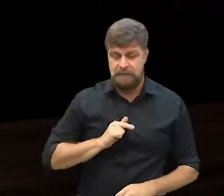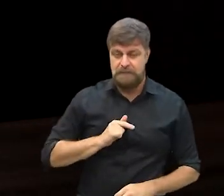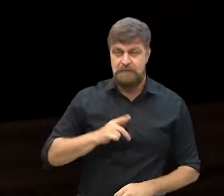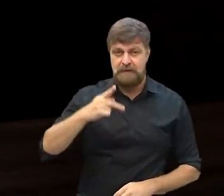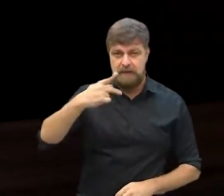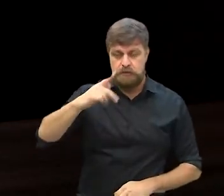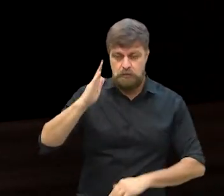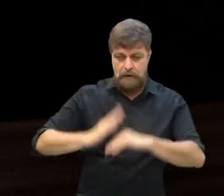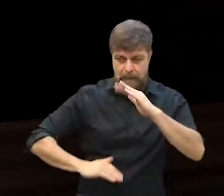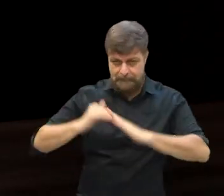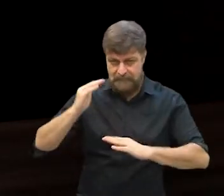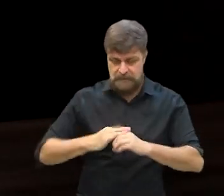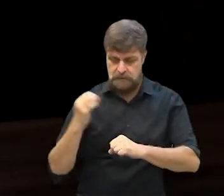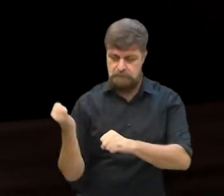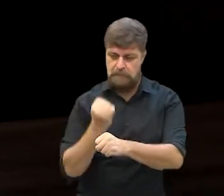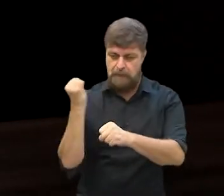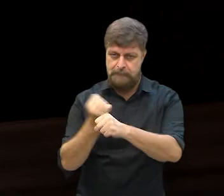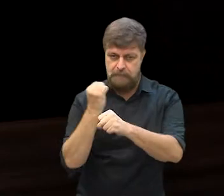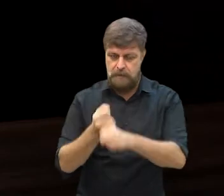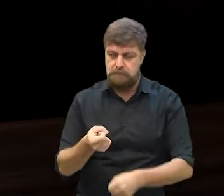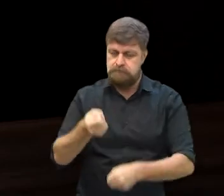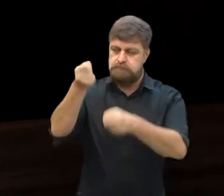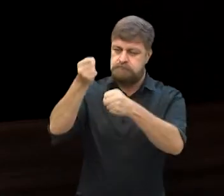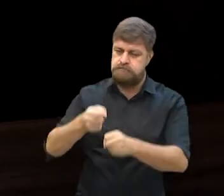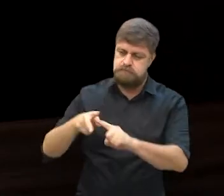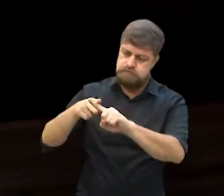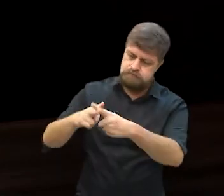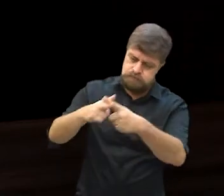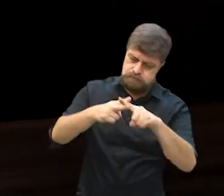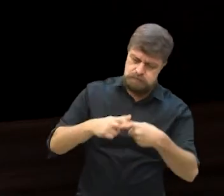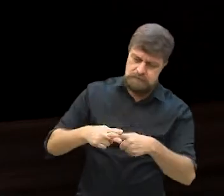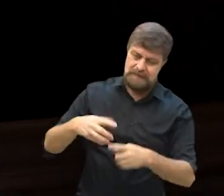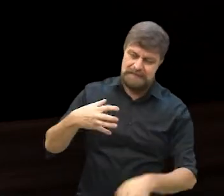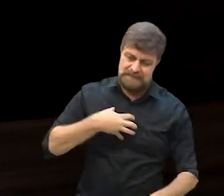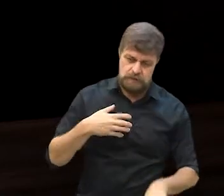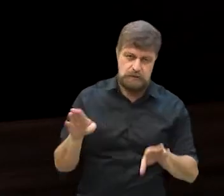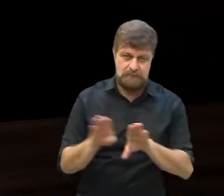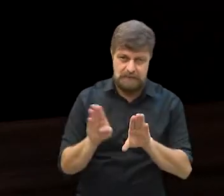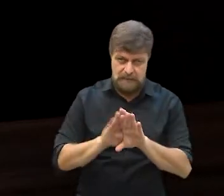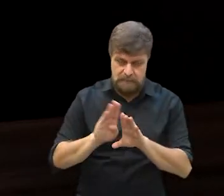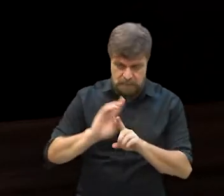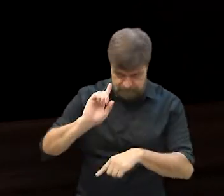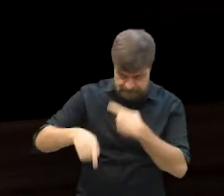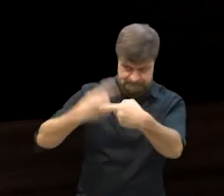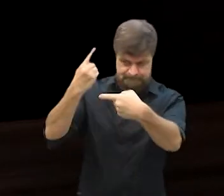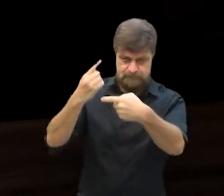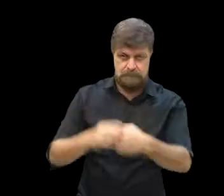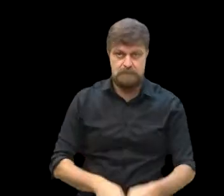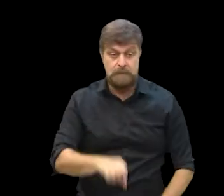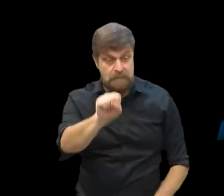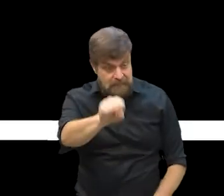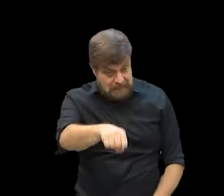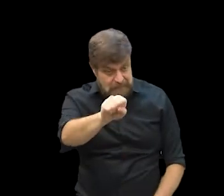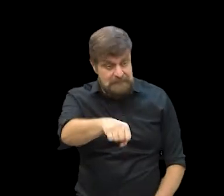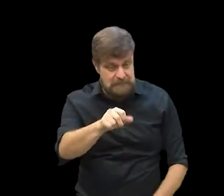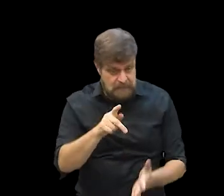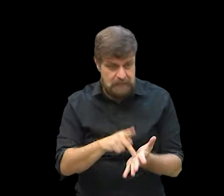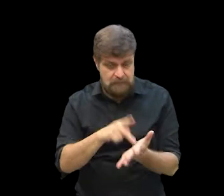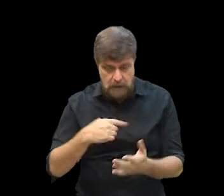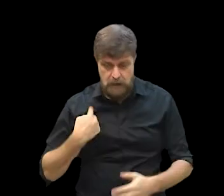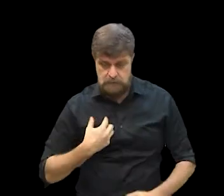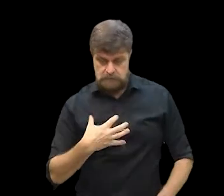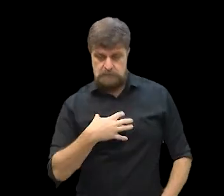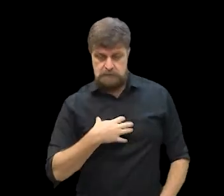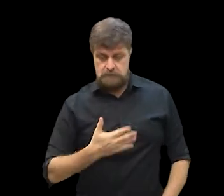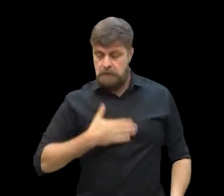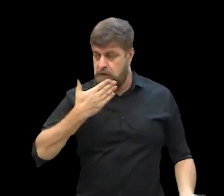no seu negócio, que é construção e reforma, você também sentiu esse impacto positivo? Sim, meninas,